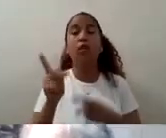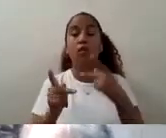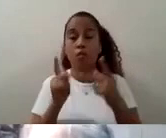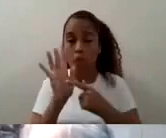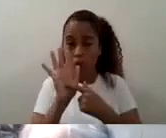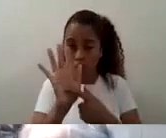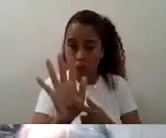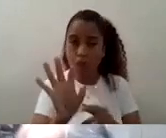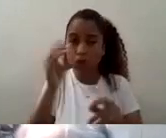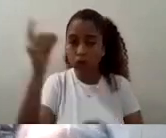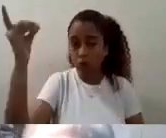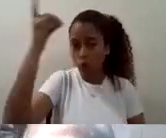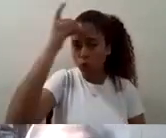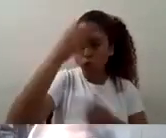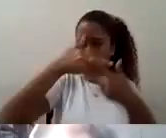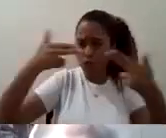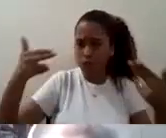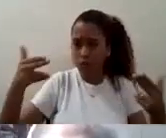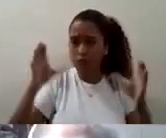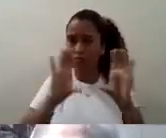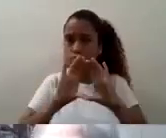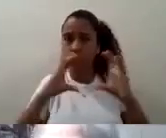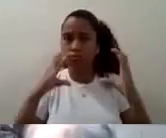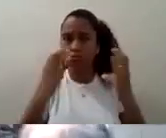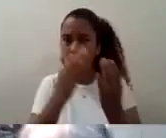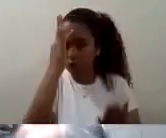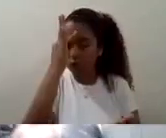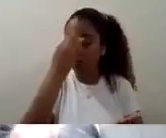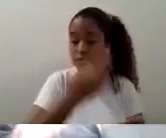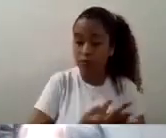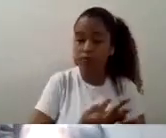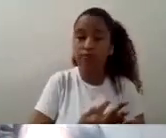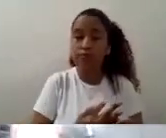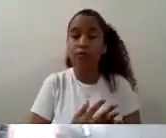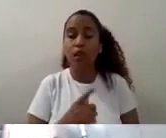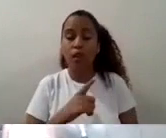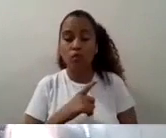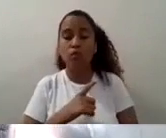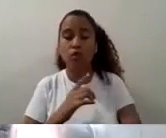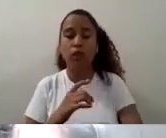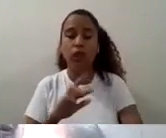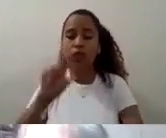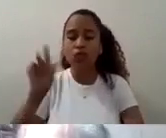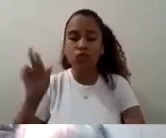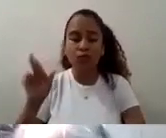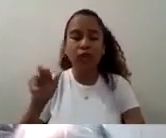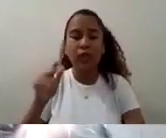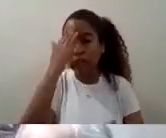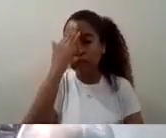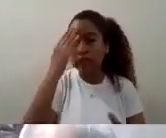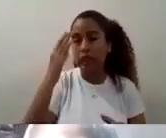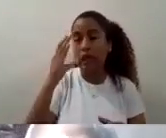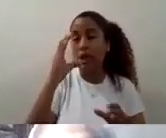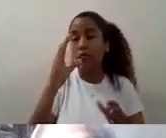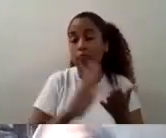das comunidades de fé. A gente pode ter diferentes confessionalidades, diferentes interpretações